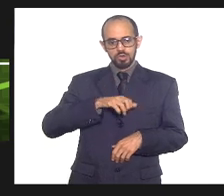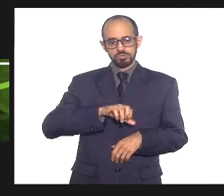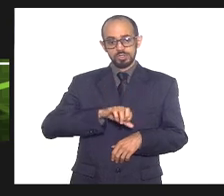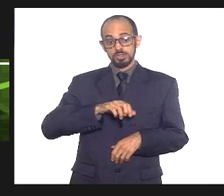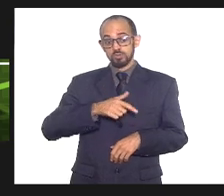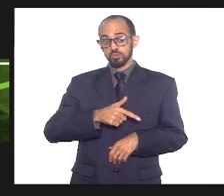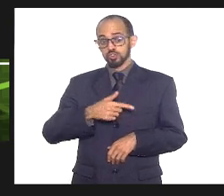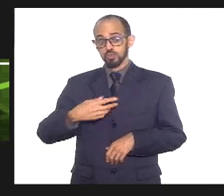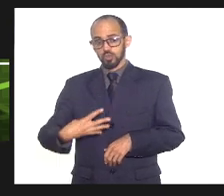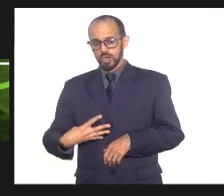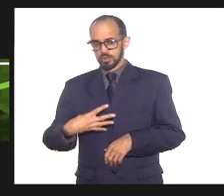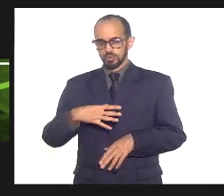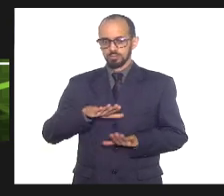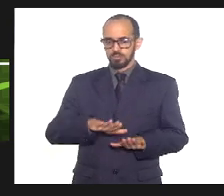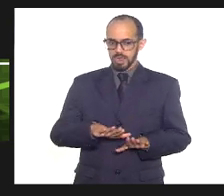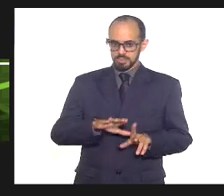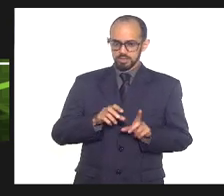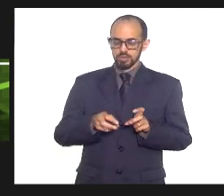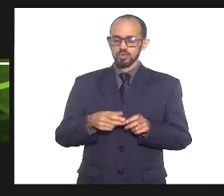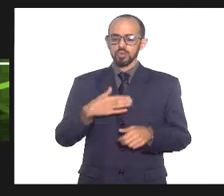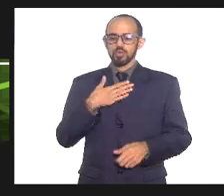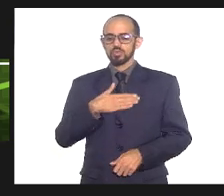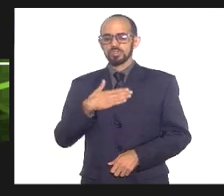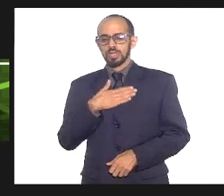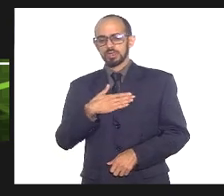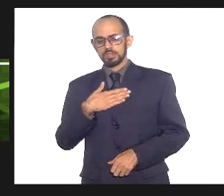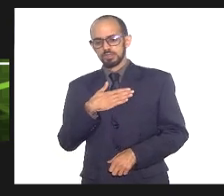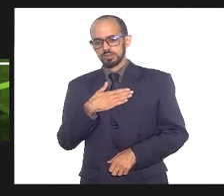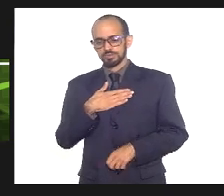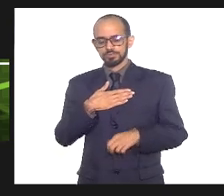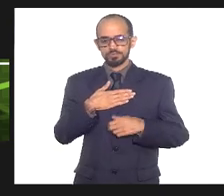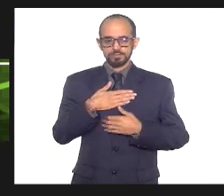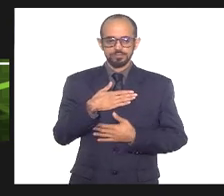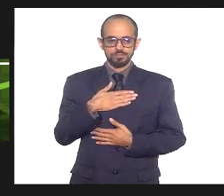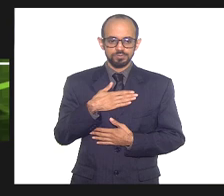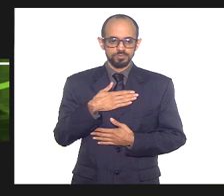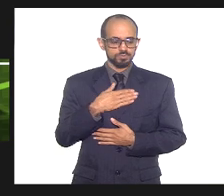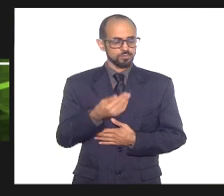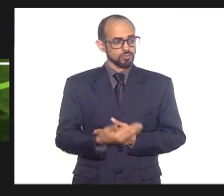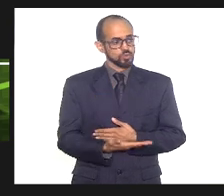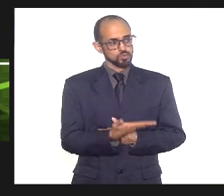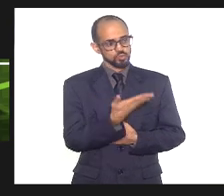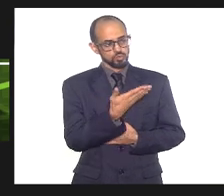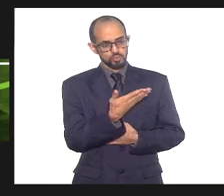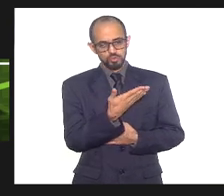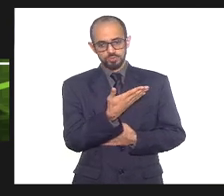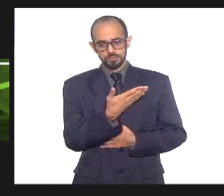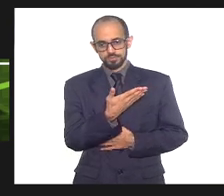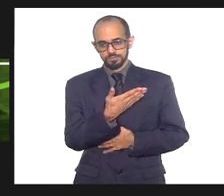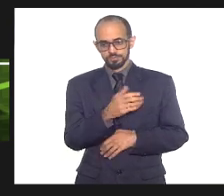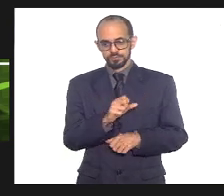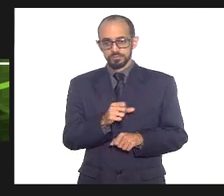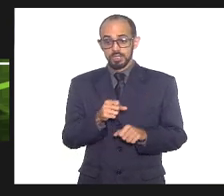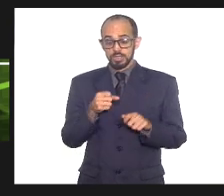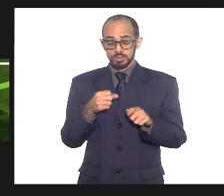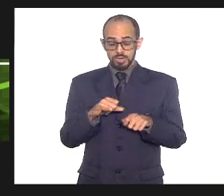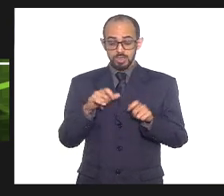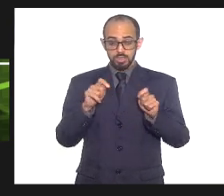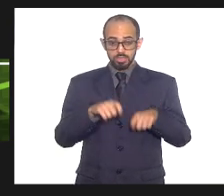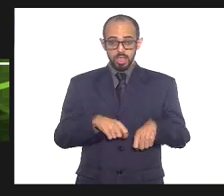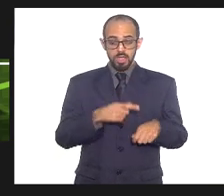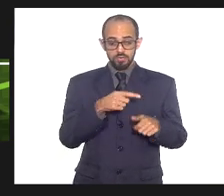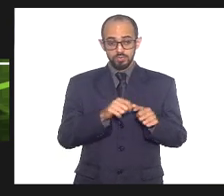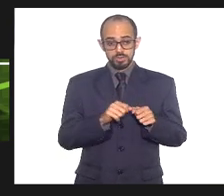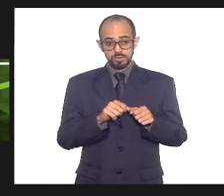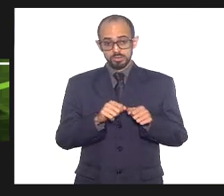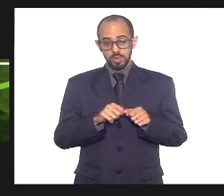1924. Mas gostaria que Vossa Senhoria fizesse uma